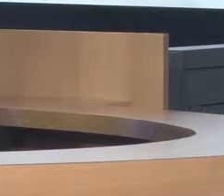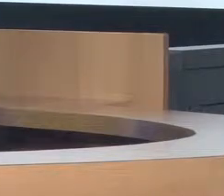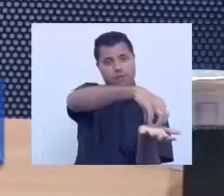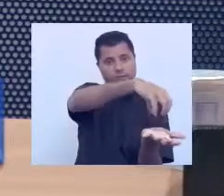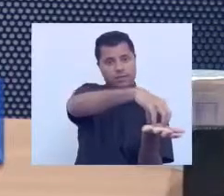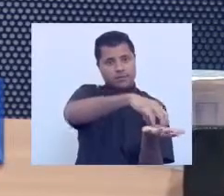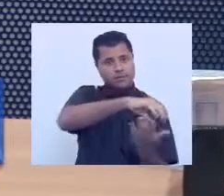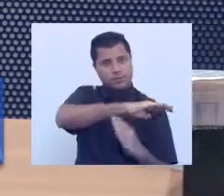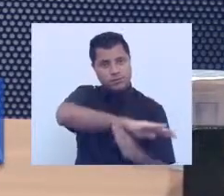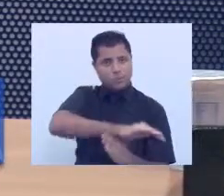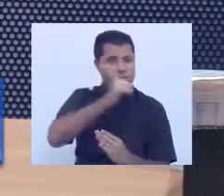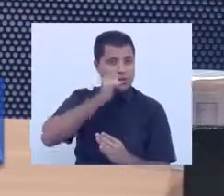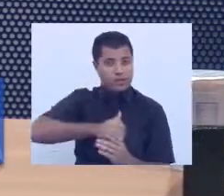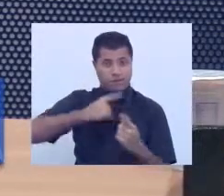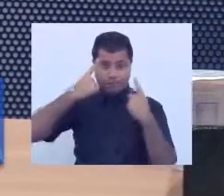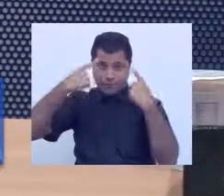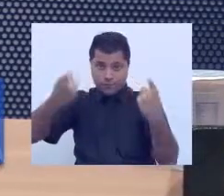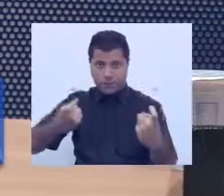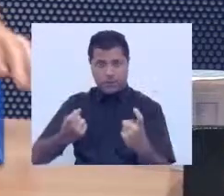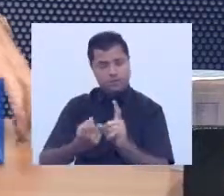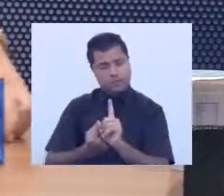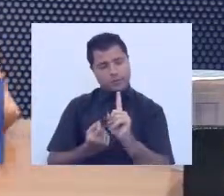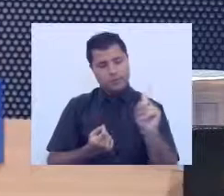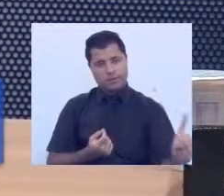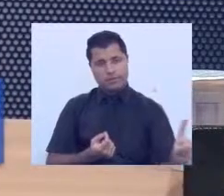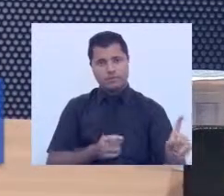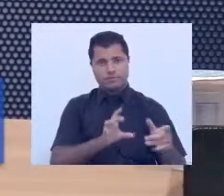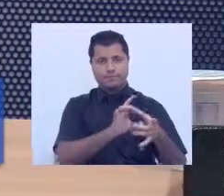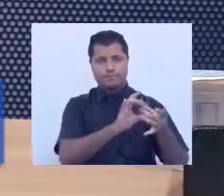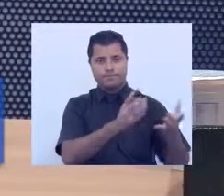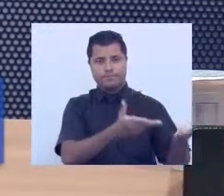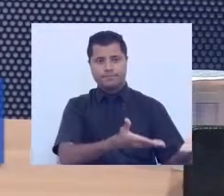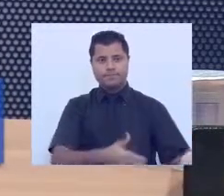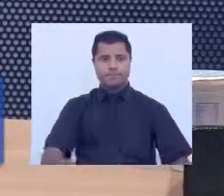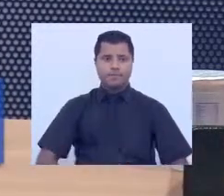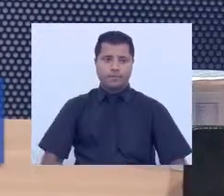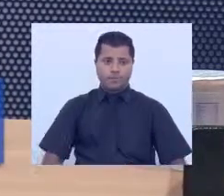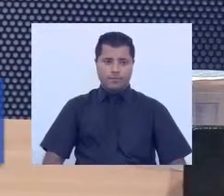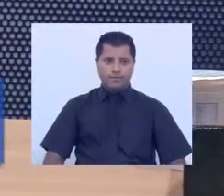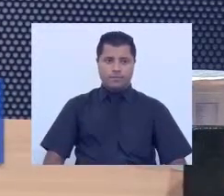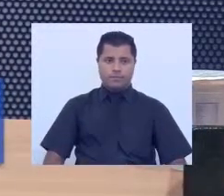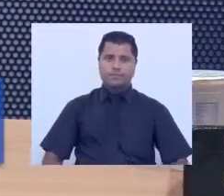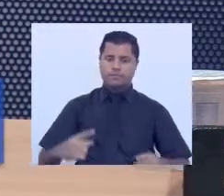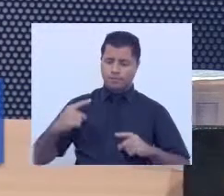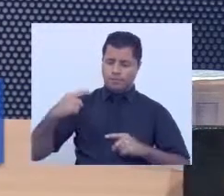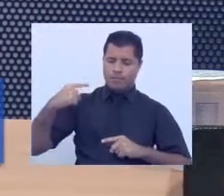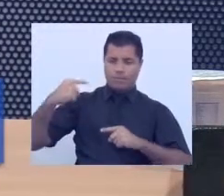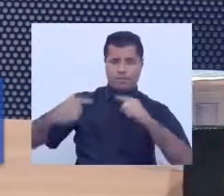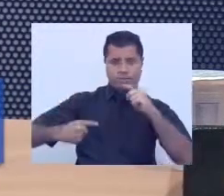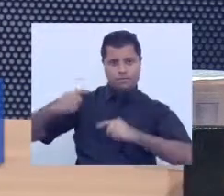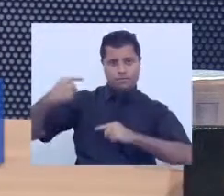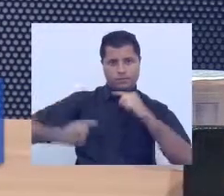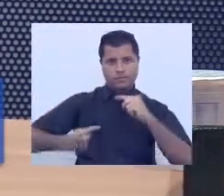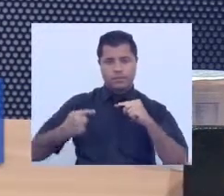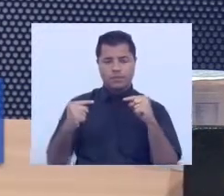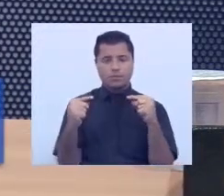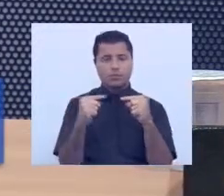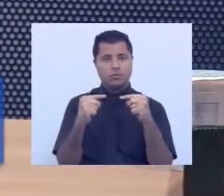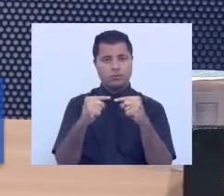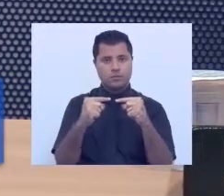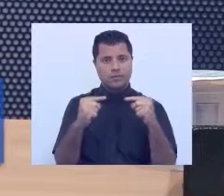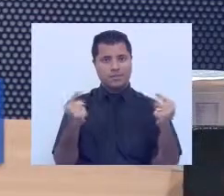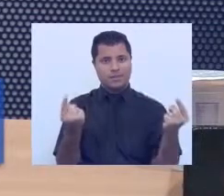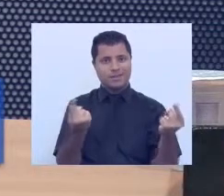empregado. Para tocar as políticas relacionadas a